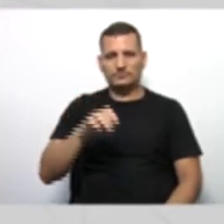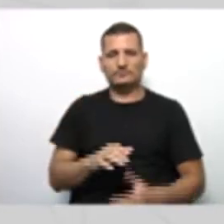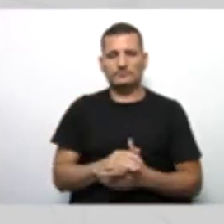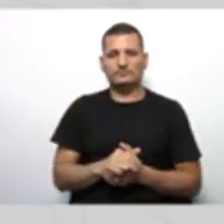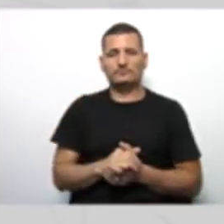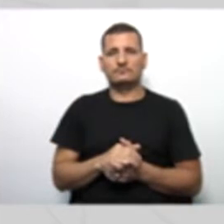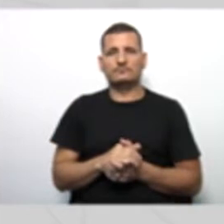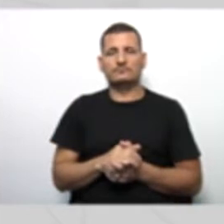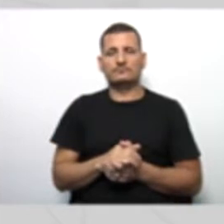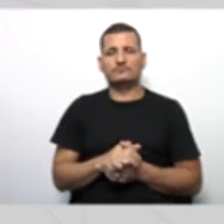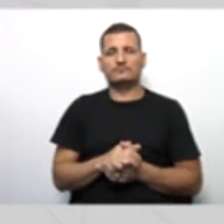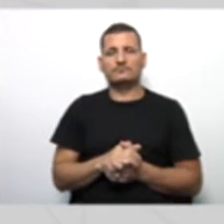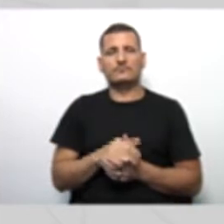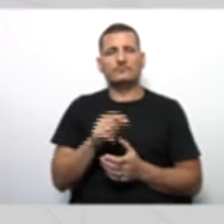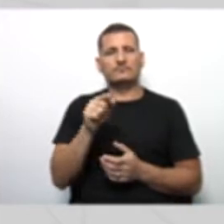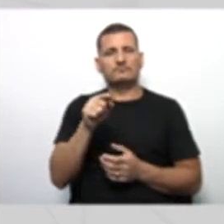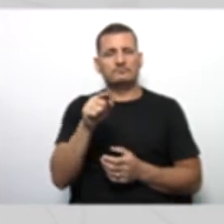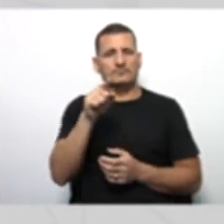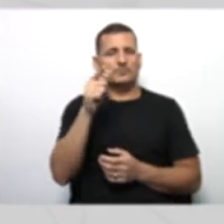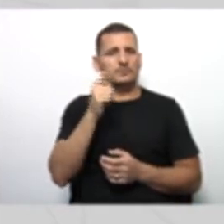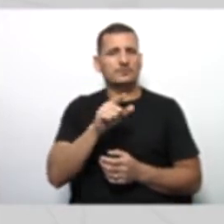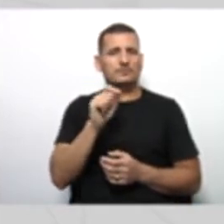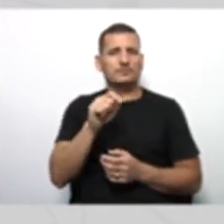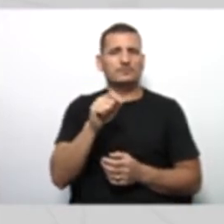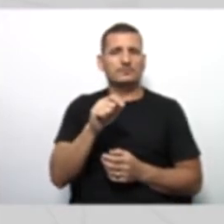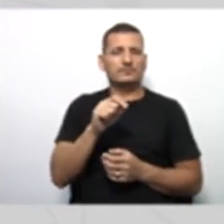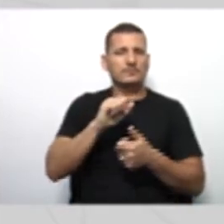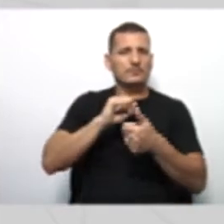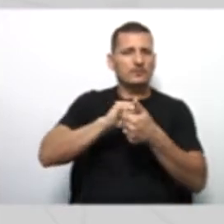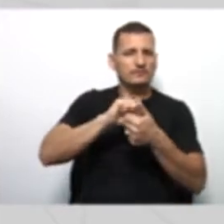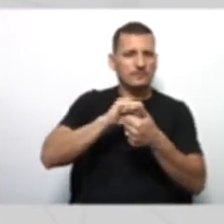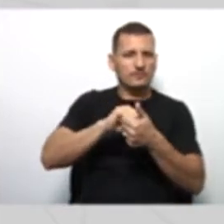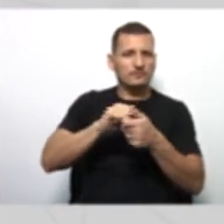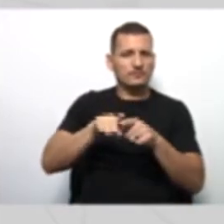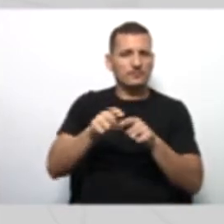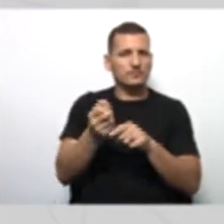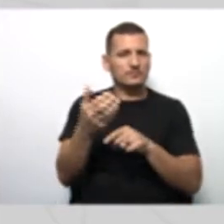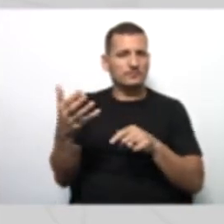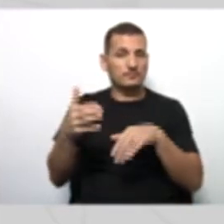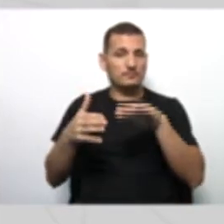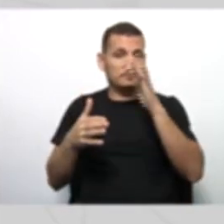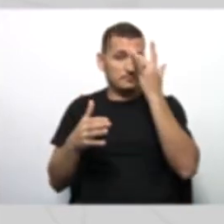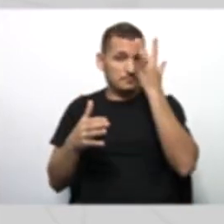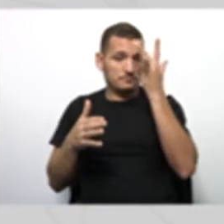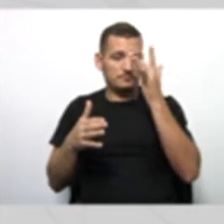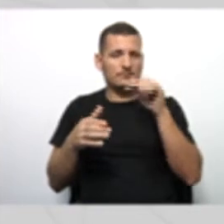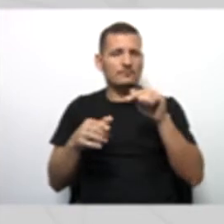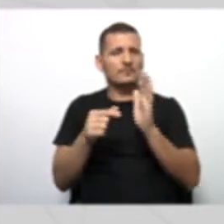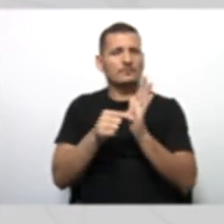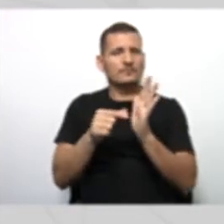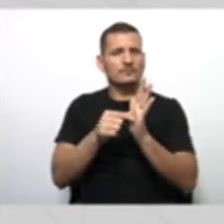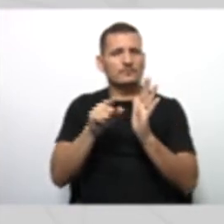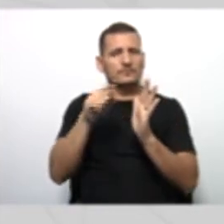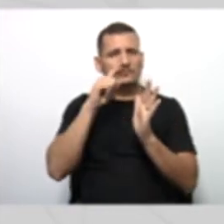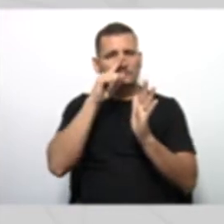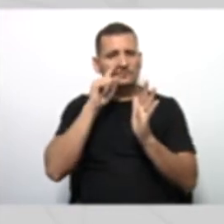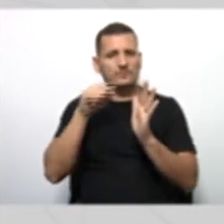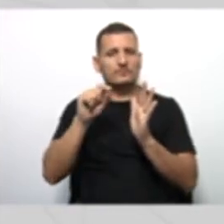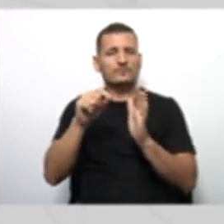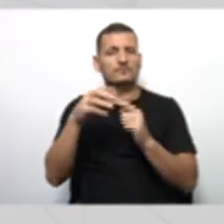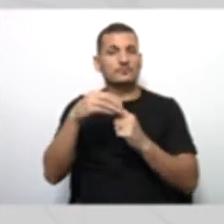governo possa mudar alguma coisa de um dia para o outro. E aí a gente já falou de ferramentas, né? Você pode ter várias ferramentas para poder estar trabalhando com